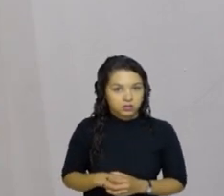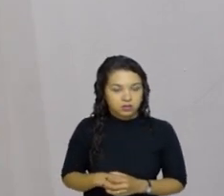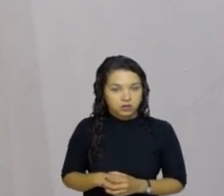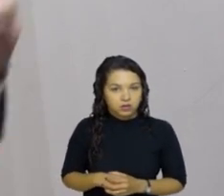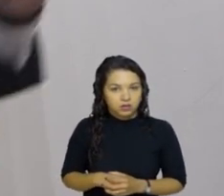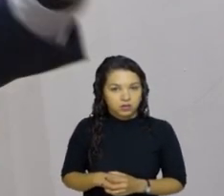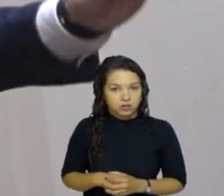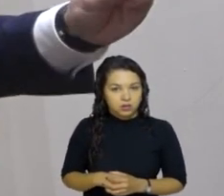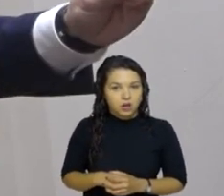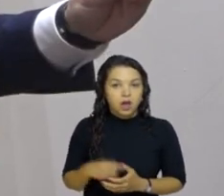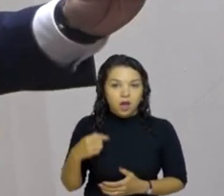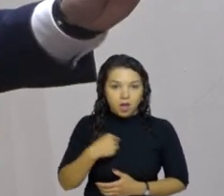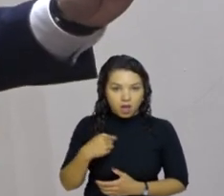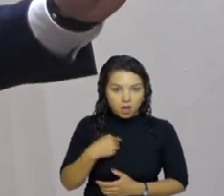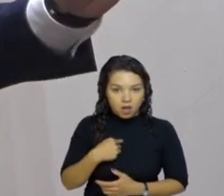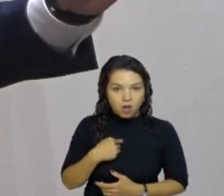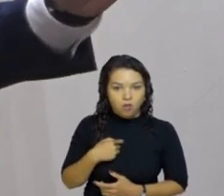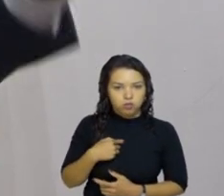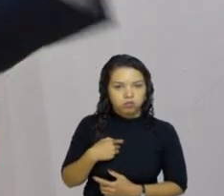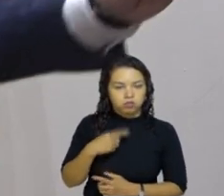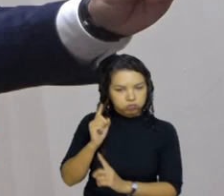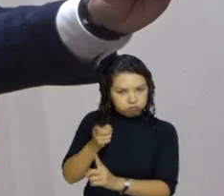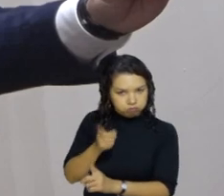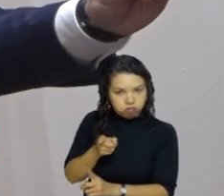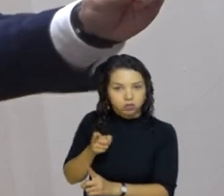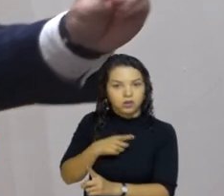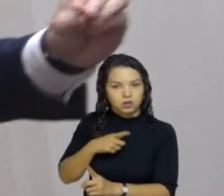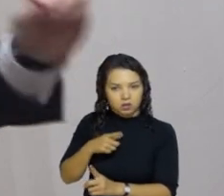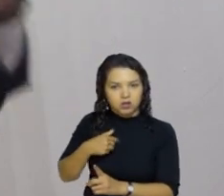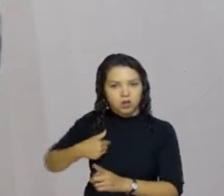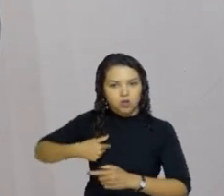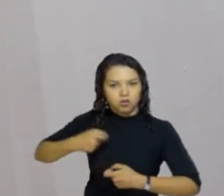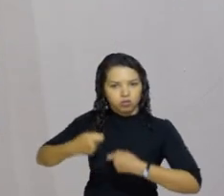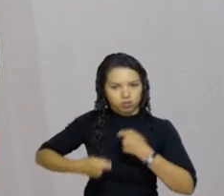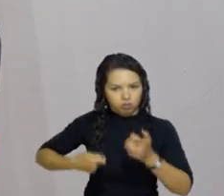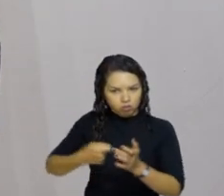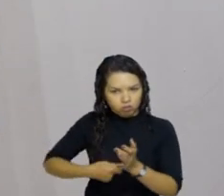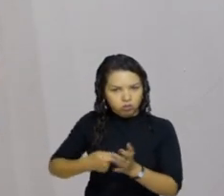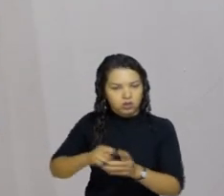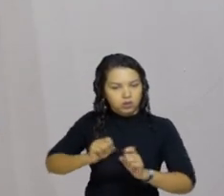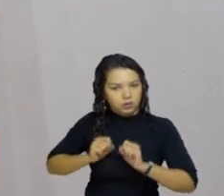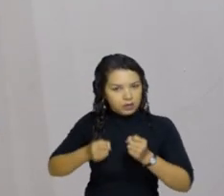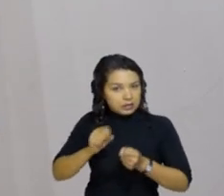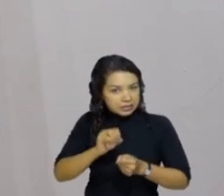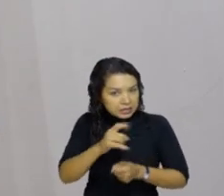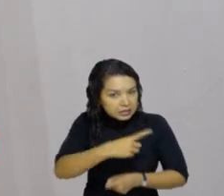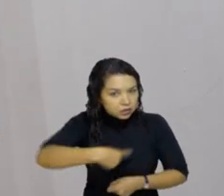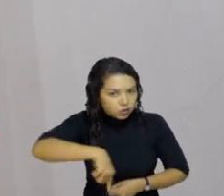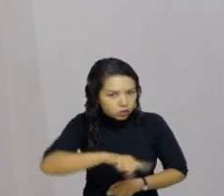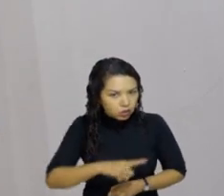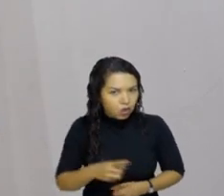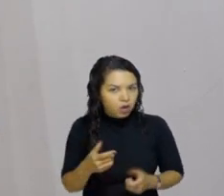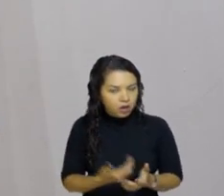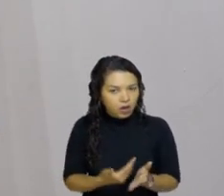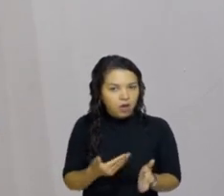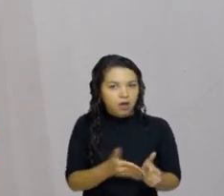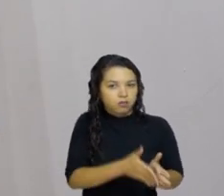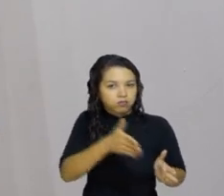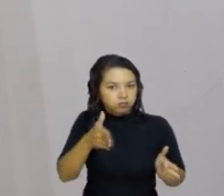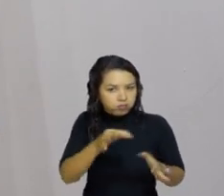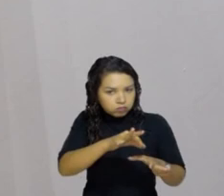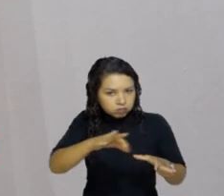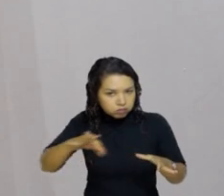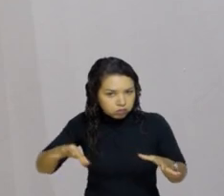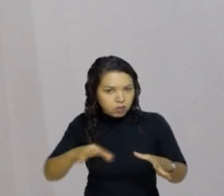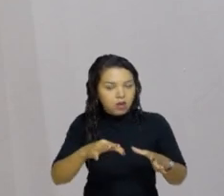E se a gente quiser um ano de prosperidade, a gente planta grão. Se a gente quiser 10 anos de prosperidade, a gente planta